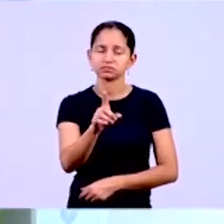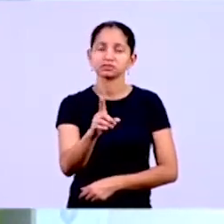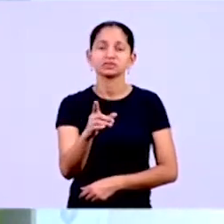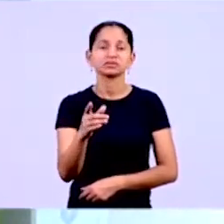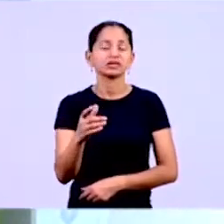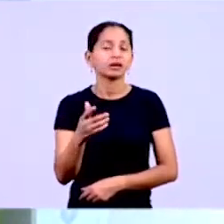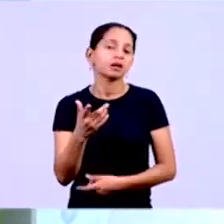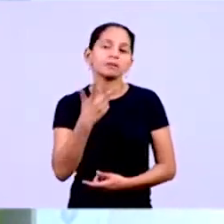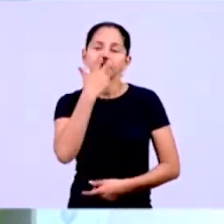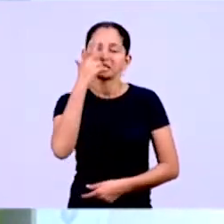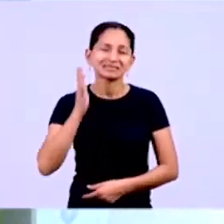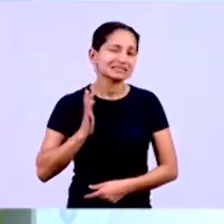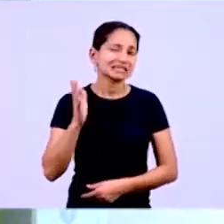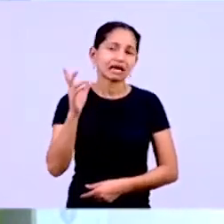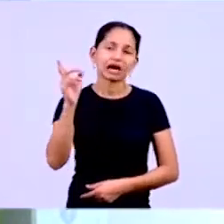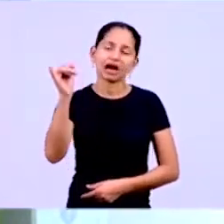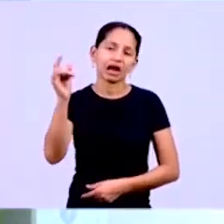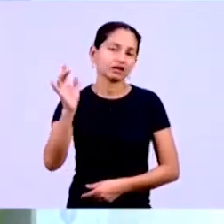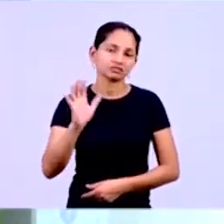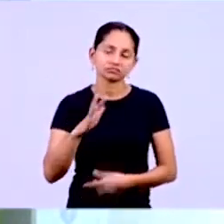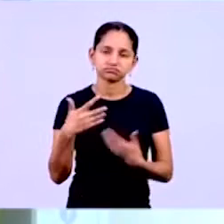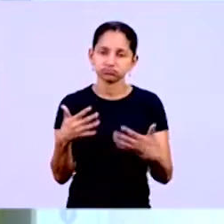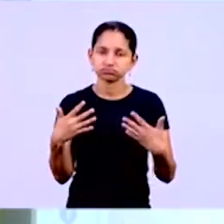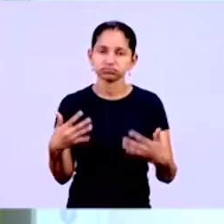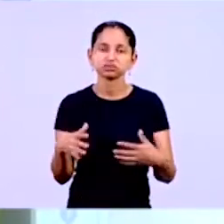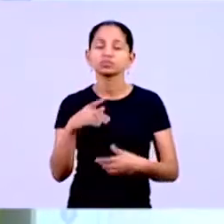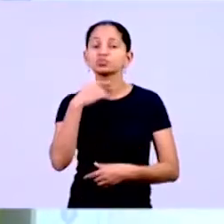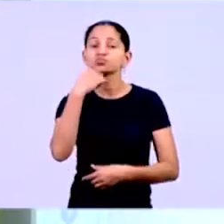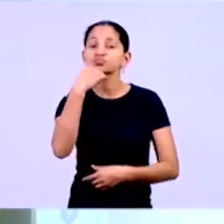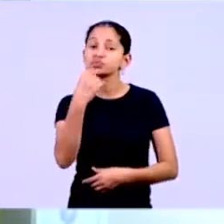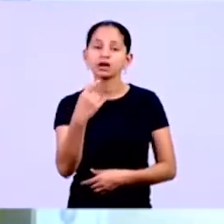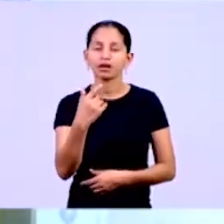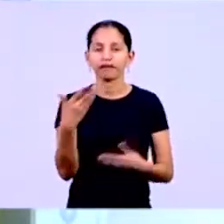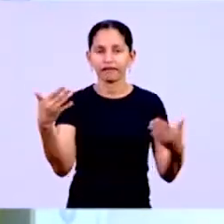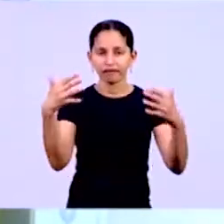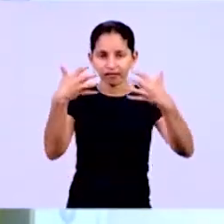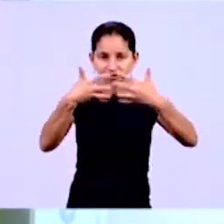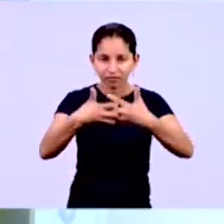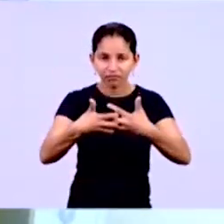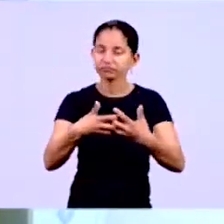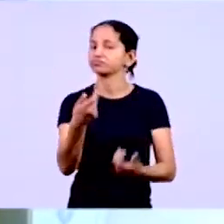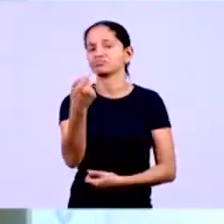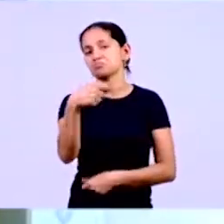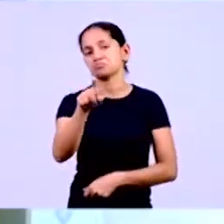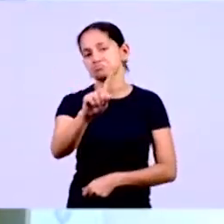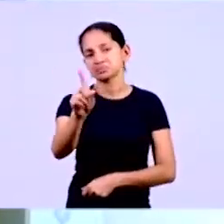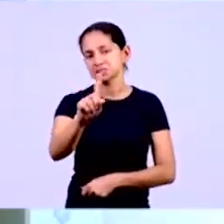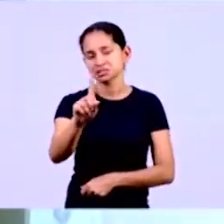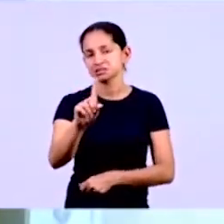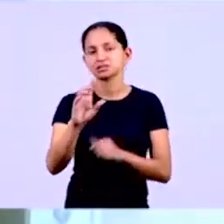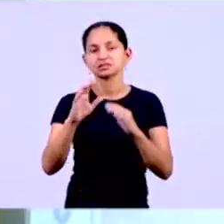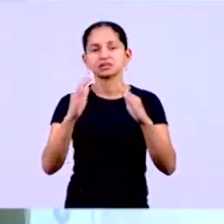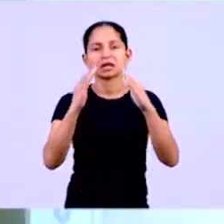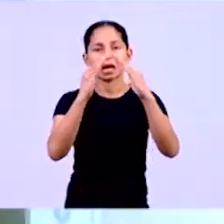custam milhões de dólares. Não é um computador que você vai comprar, por exemplo, aqui para o IFRO, né? Ou então para uma instituição